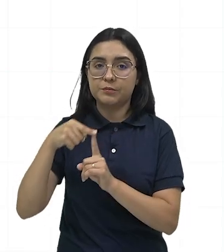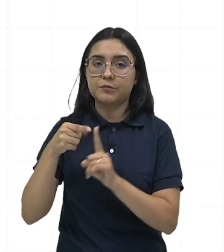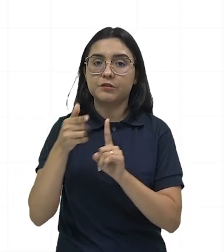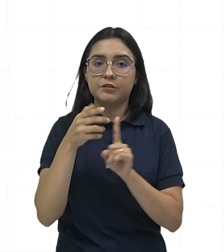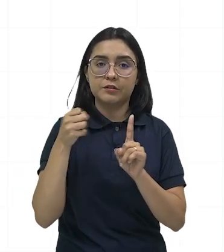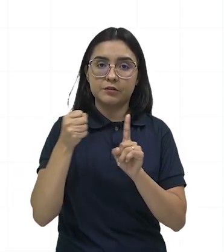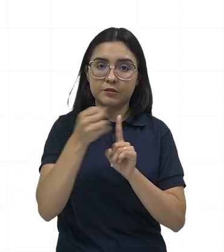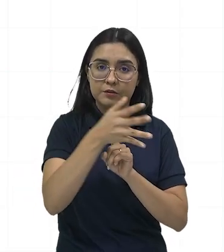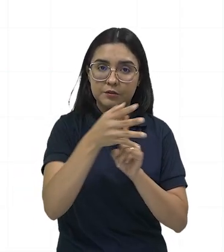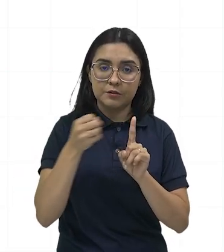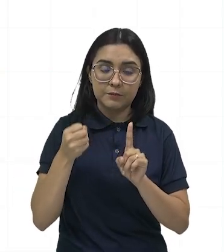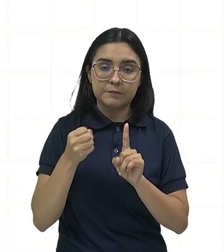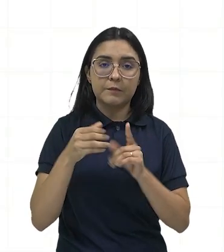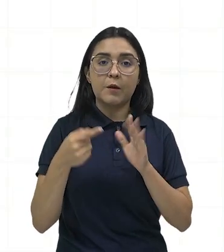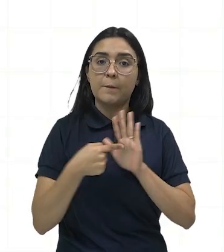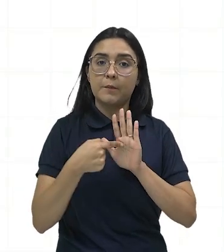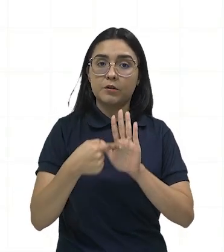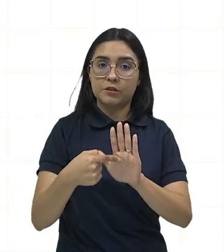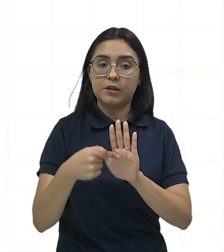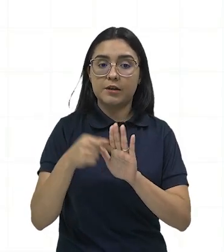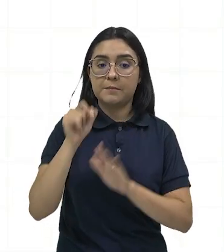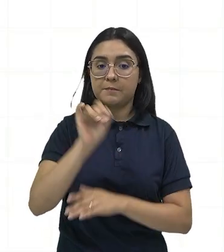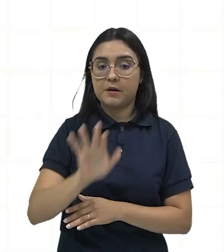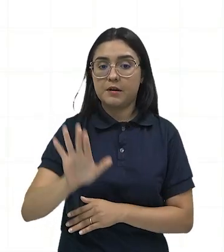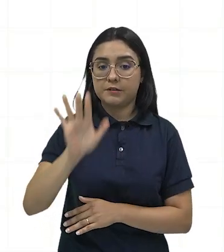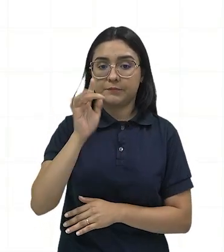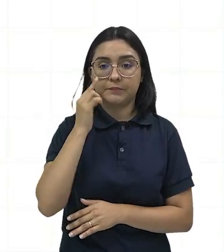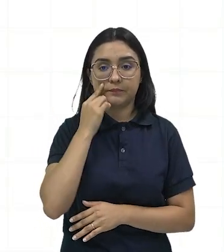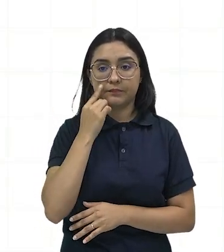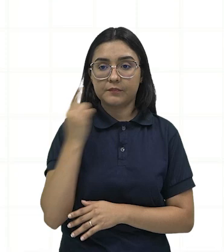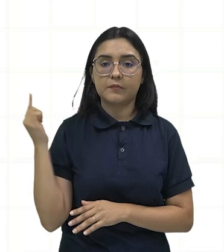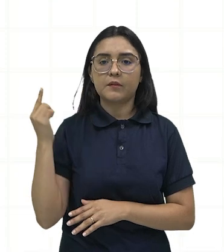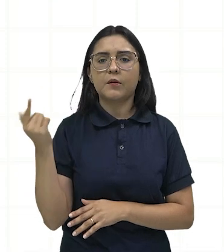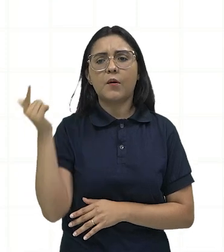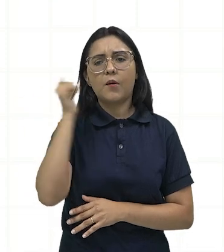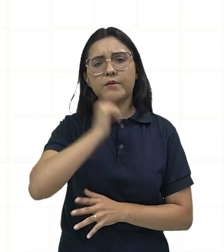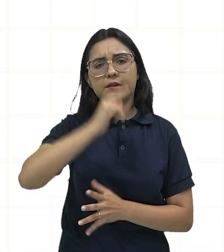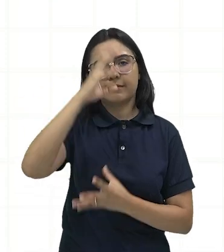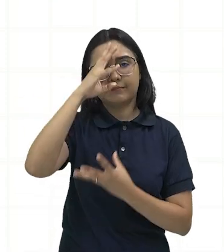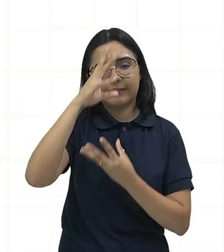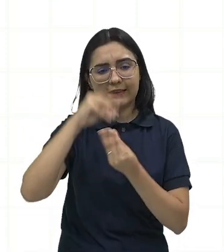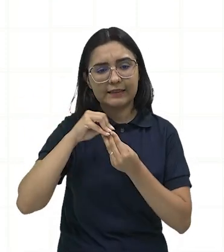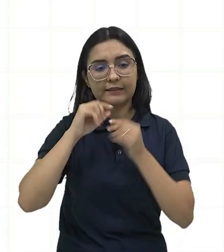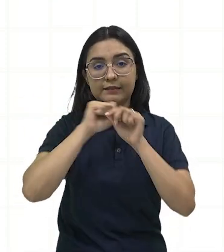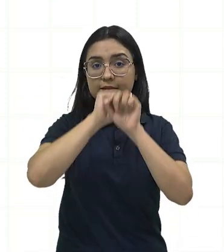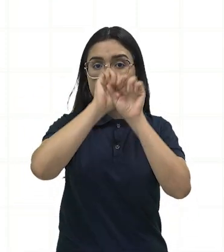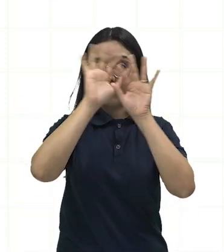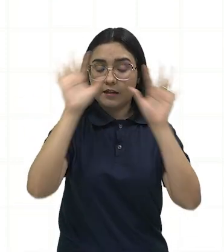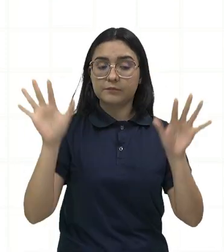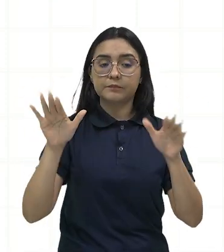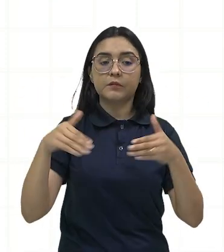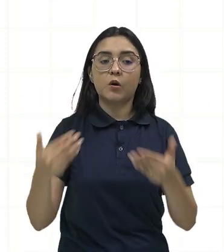usina, eu trouxe aqui essa imagem, tá? Que a gente consegue entender melhor. Então, tudo começa com